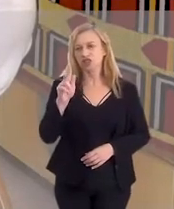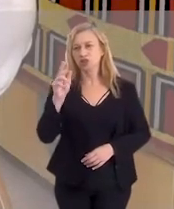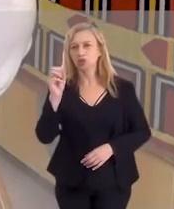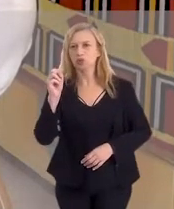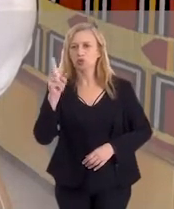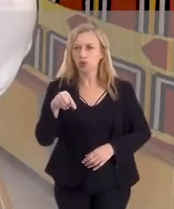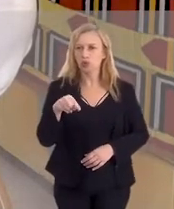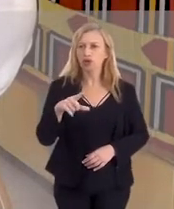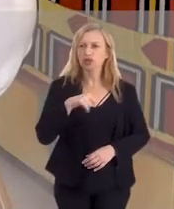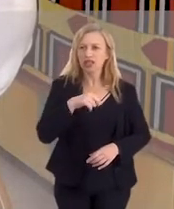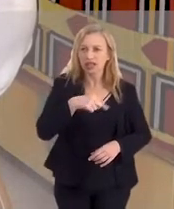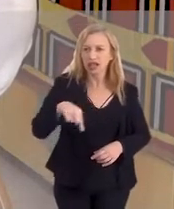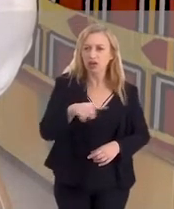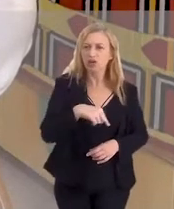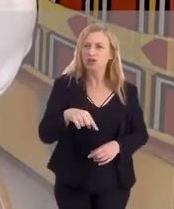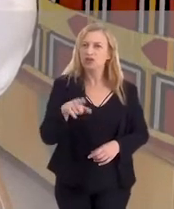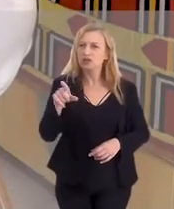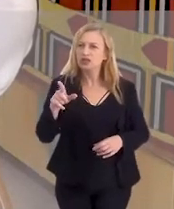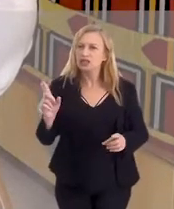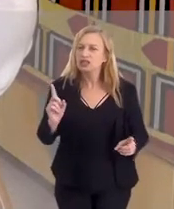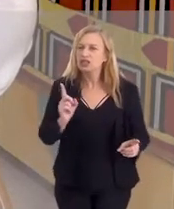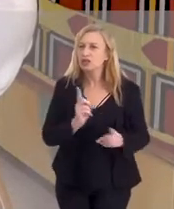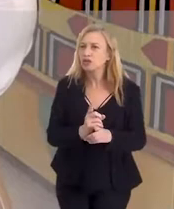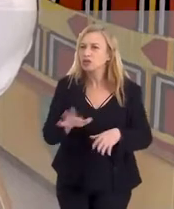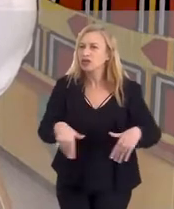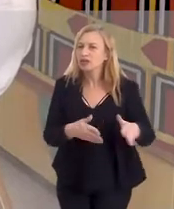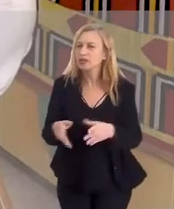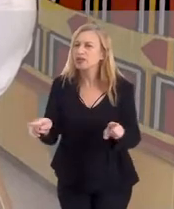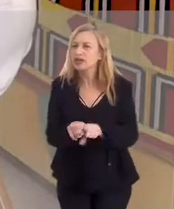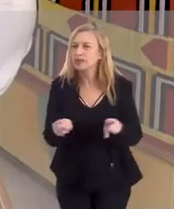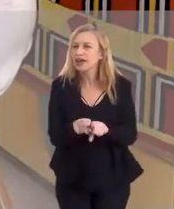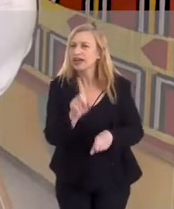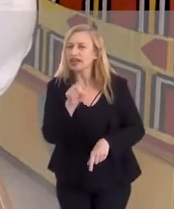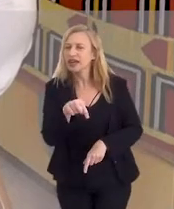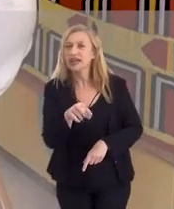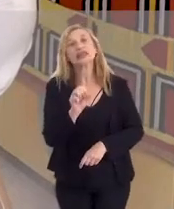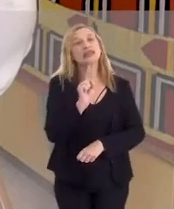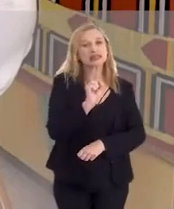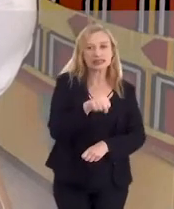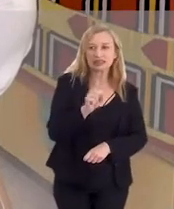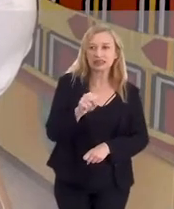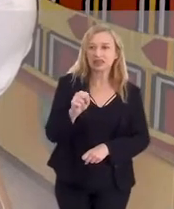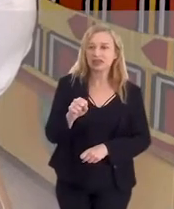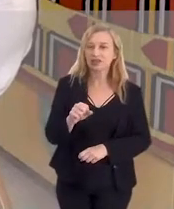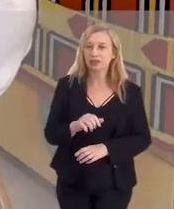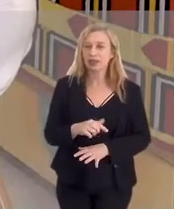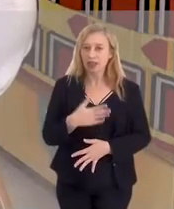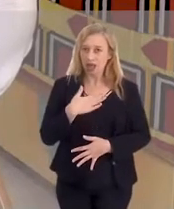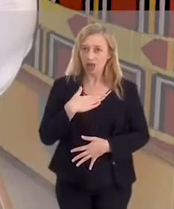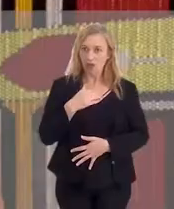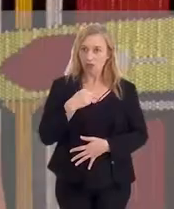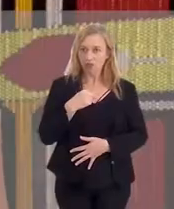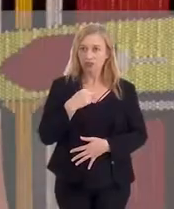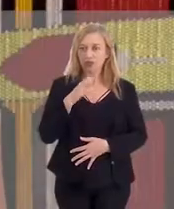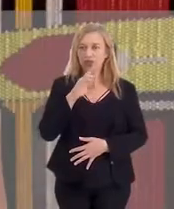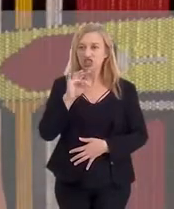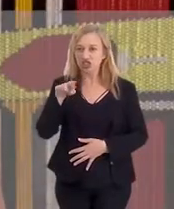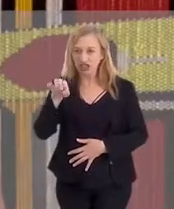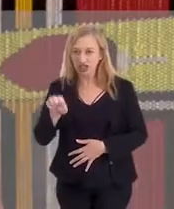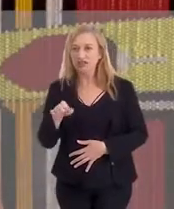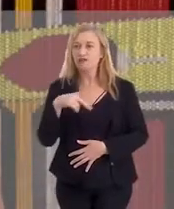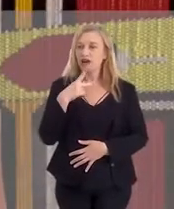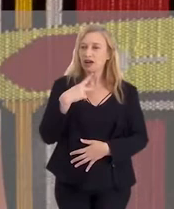tem também essa... vocês se encontram nesse caminho também, não é isso? Sim, a gente fala...